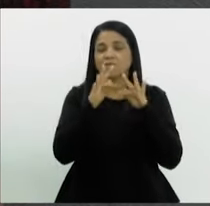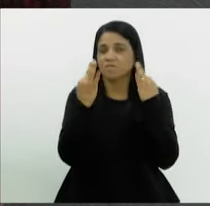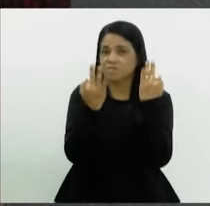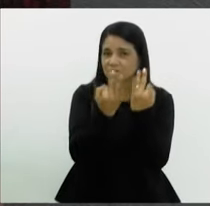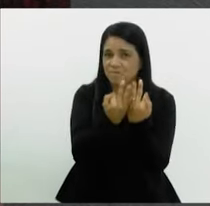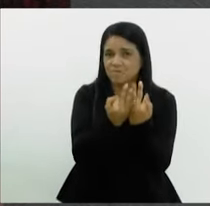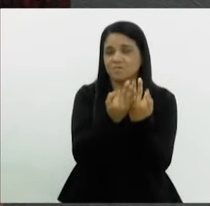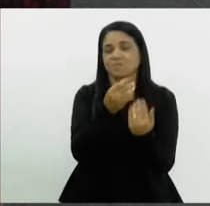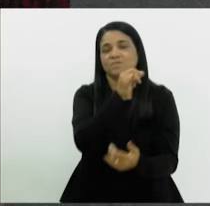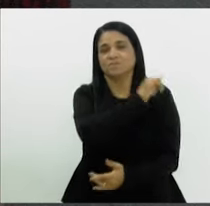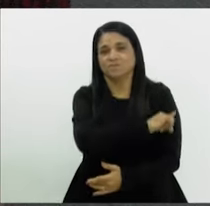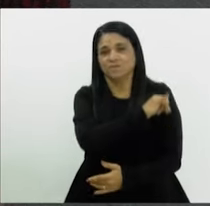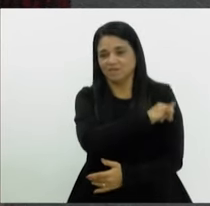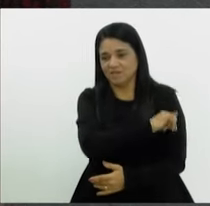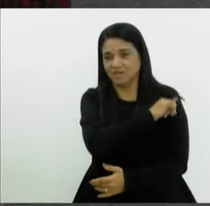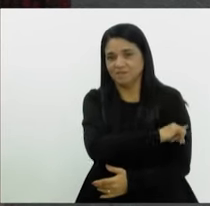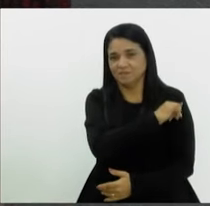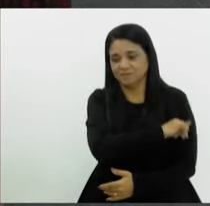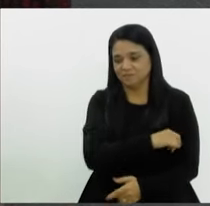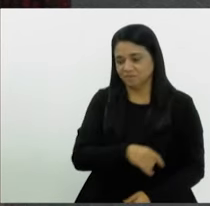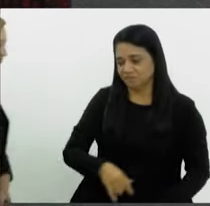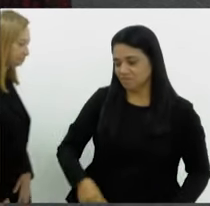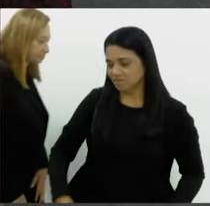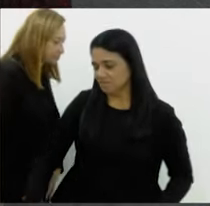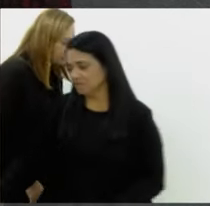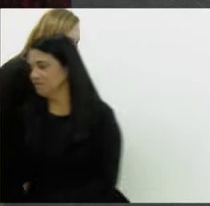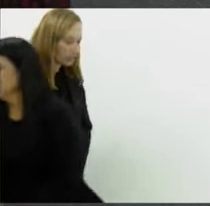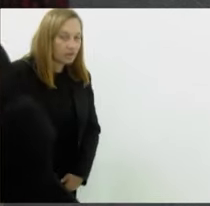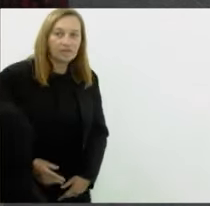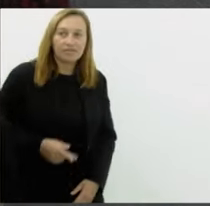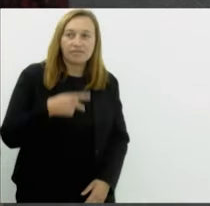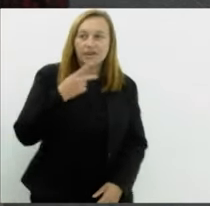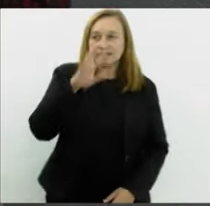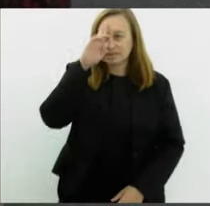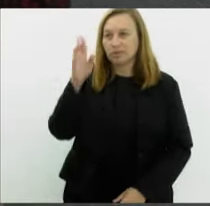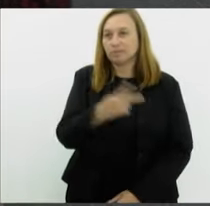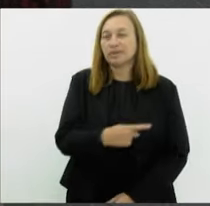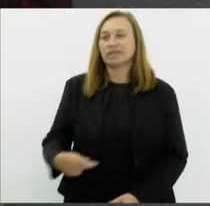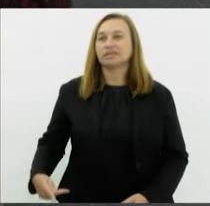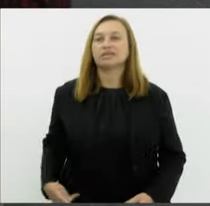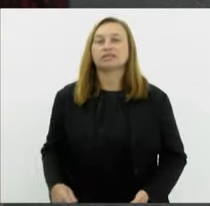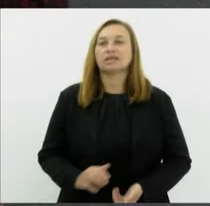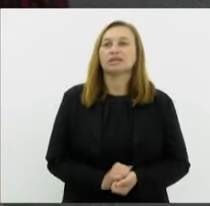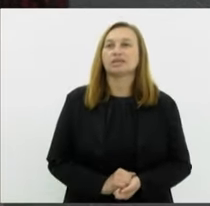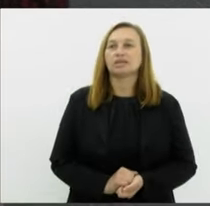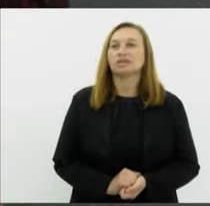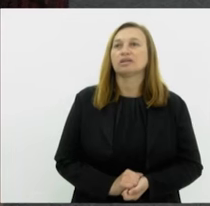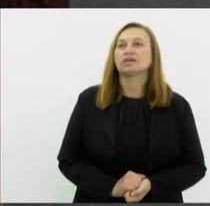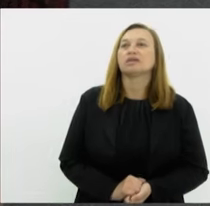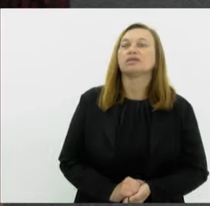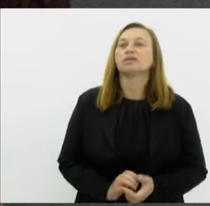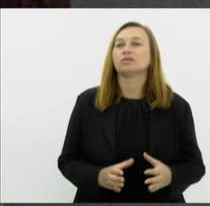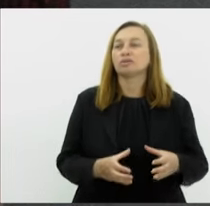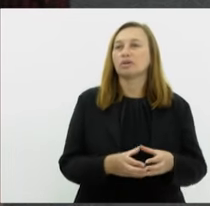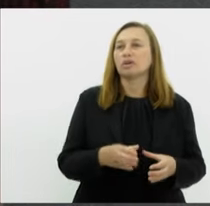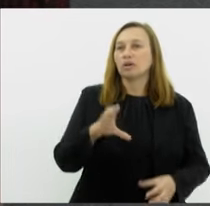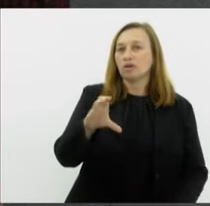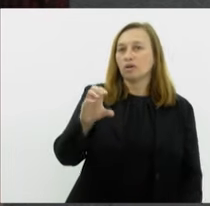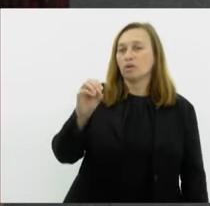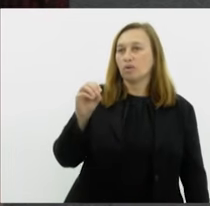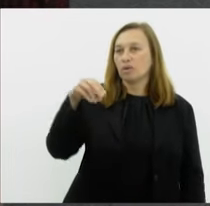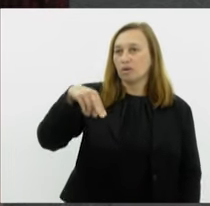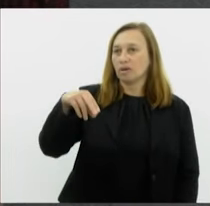familiar fluminense. Também dizer, presidente, que estavam lá presentes, né, o superintendente da Conab, da Companhia